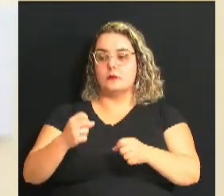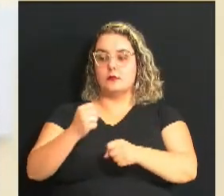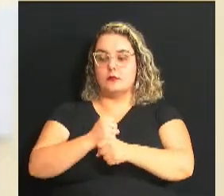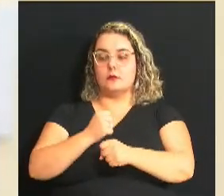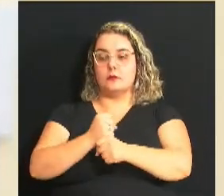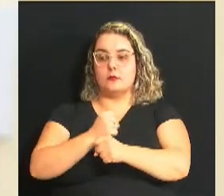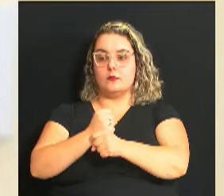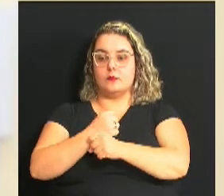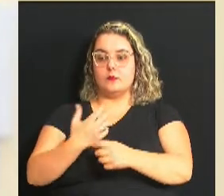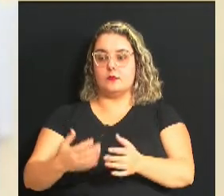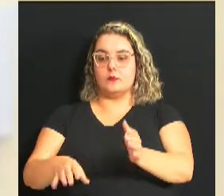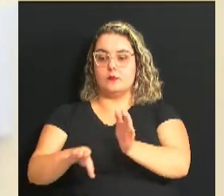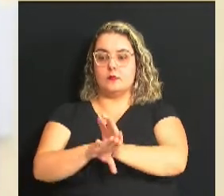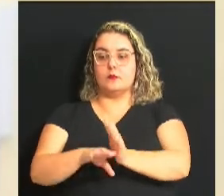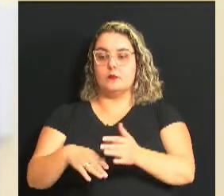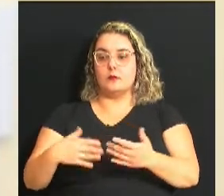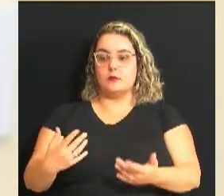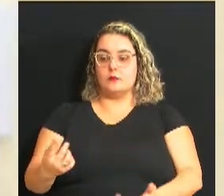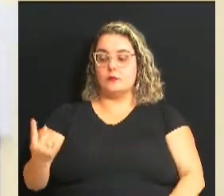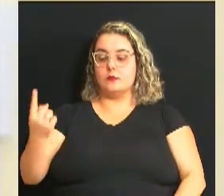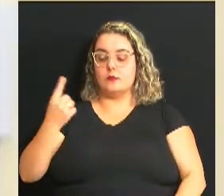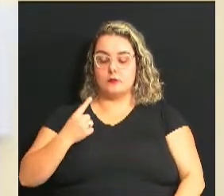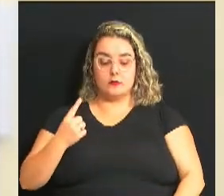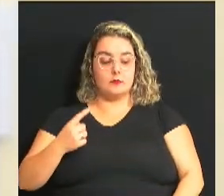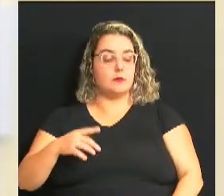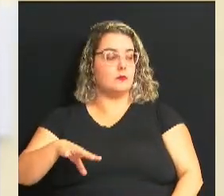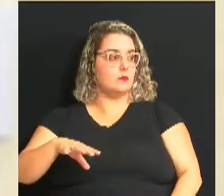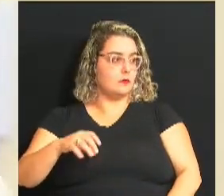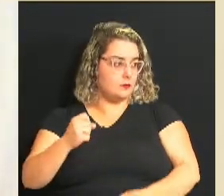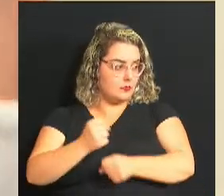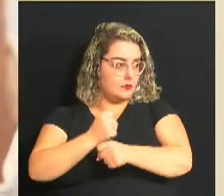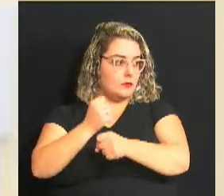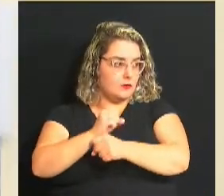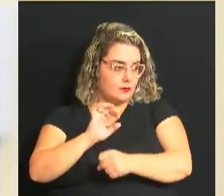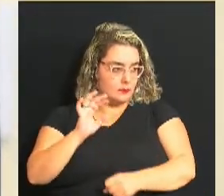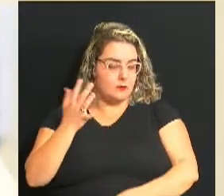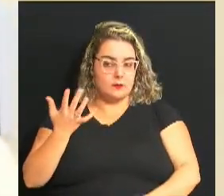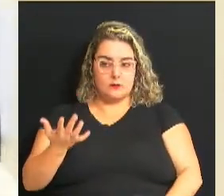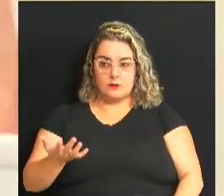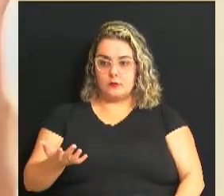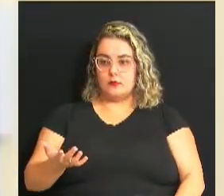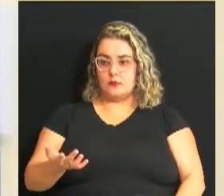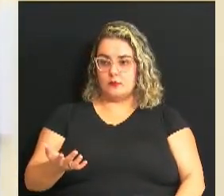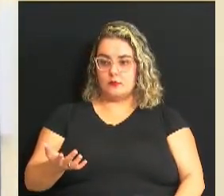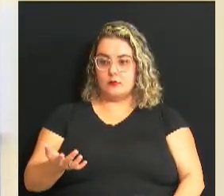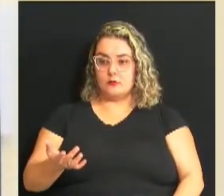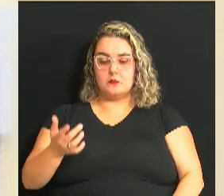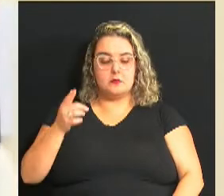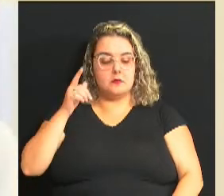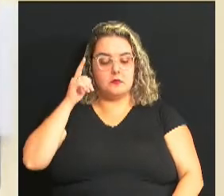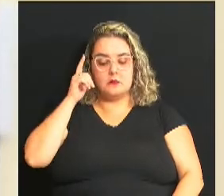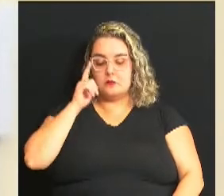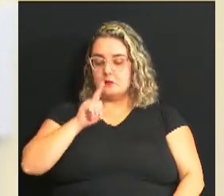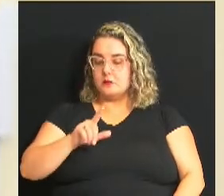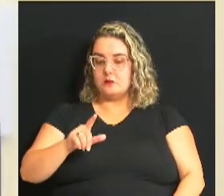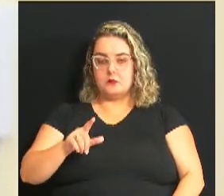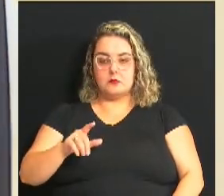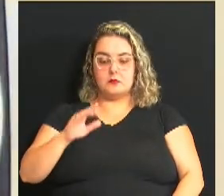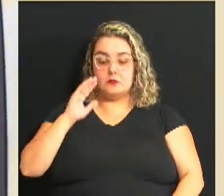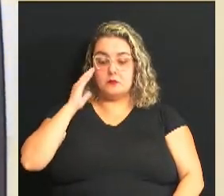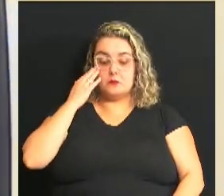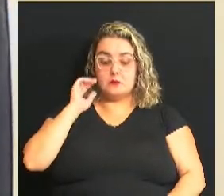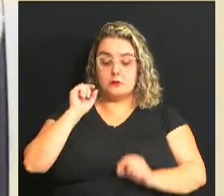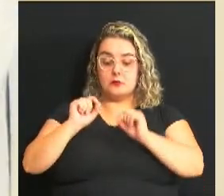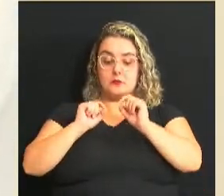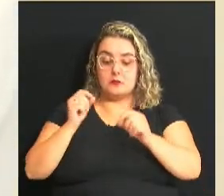pessoas chegavam para a gente e diziam: a obra está acontecendo, porque fica aquele tapume e ninguém tem noção do que está acontecendo lá dentro. E, a